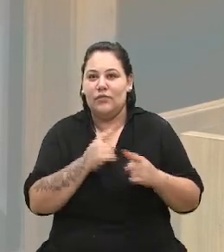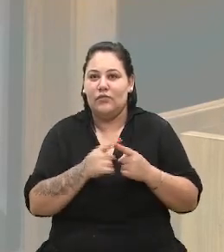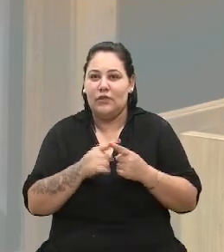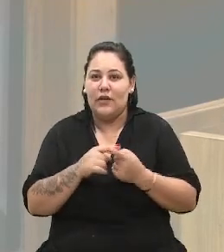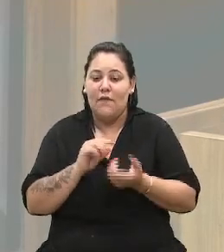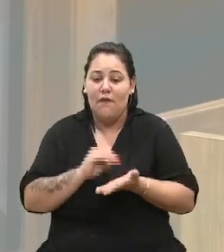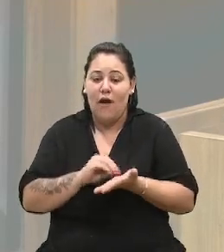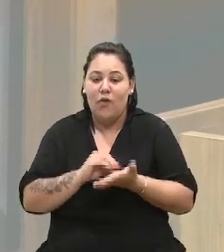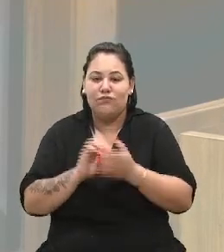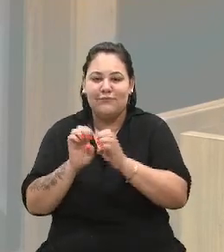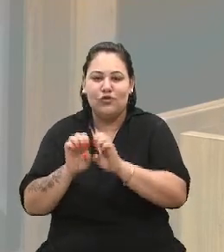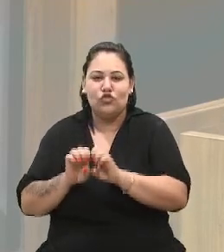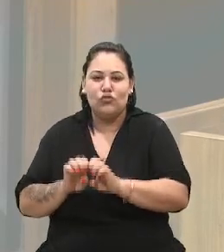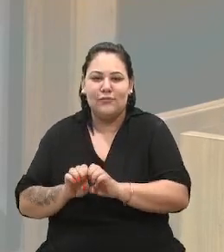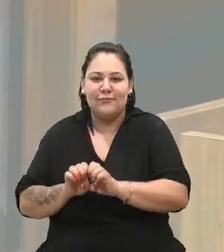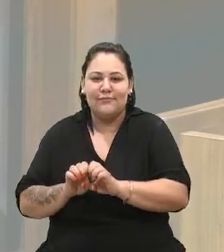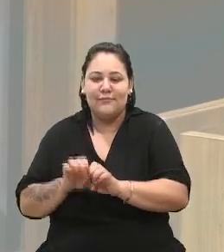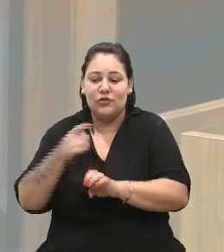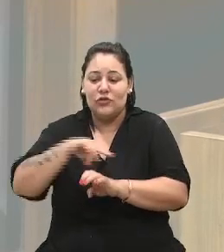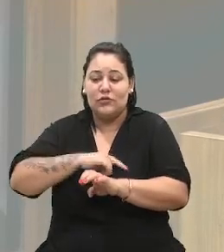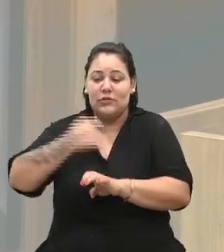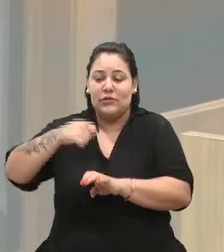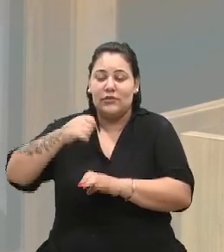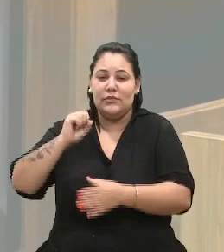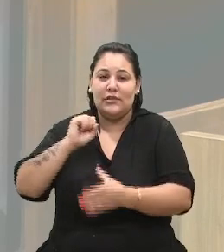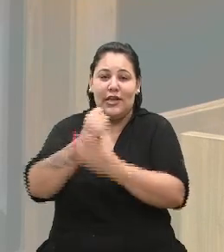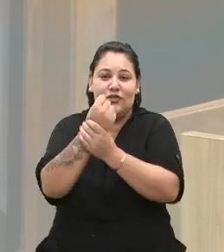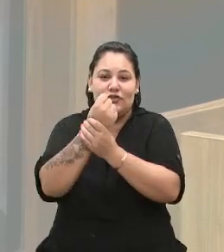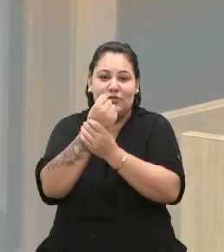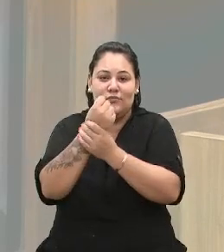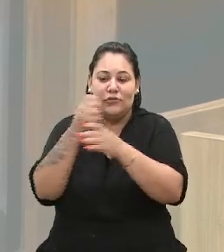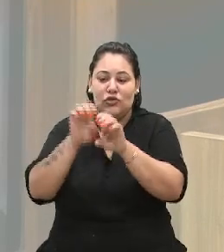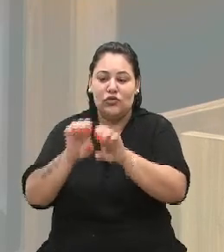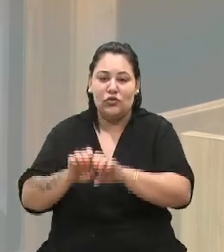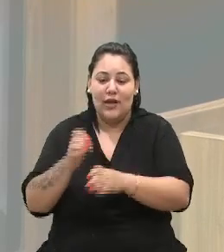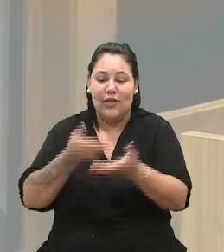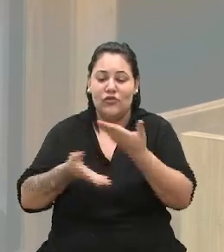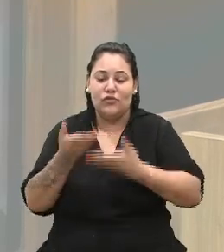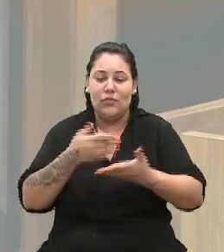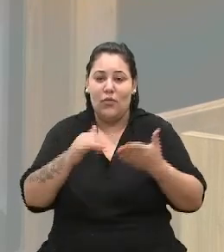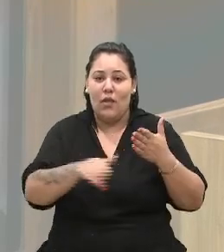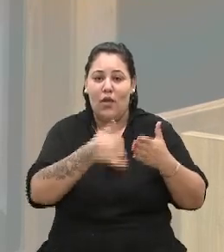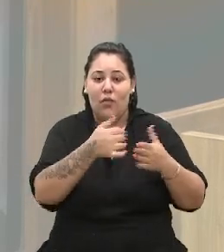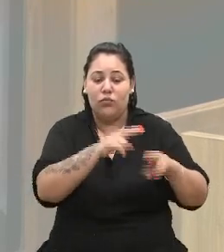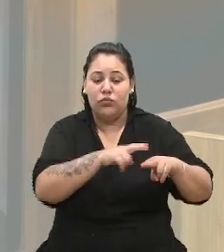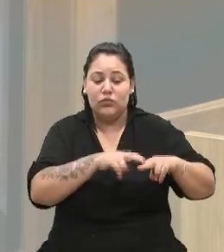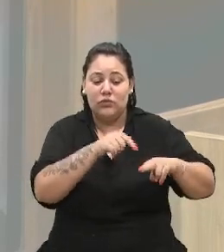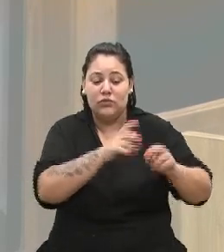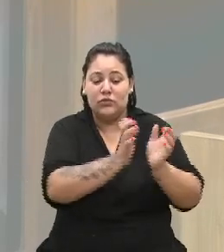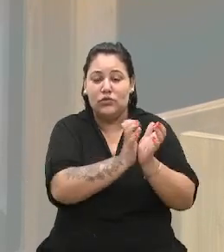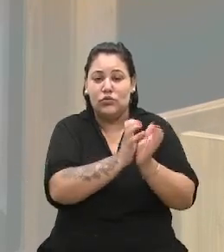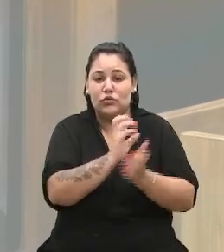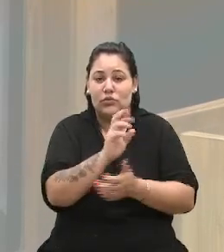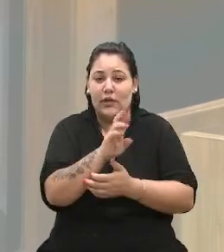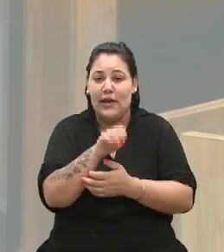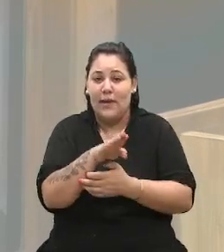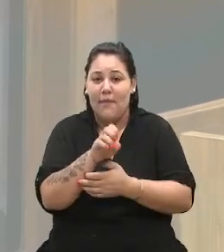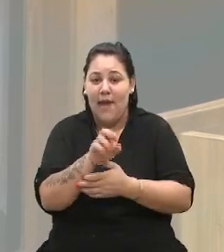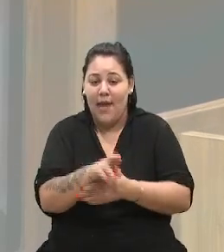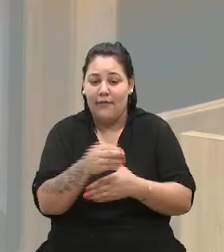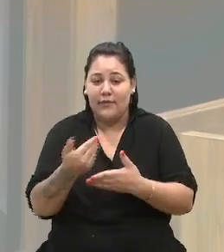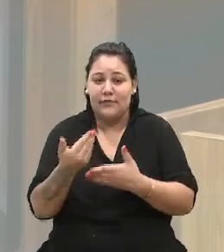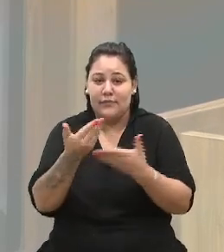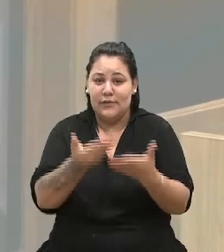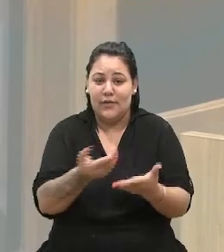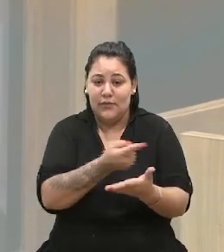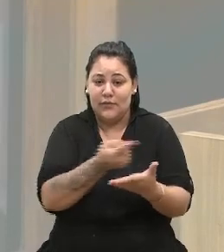estrutura. Então, nós temos que garantir uma estrutura de atendimento. E é isso que o CREMERS vem fornecer aos senhores aqui. esse respaldo